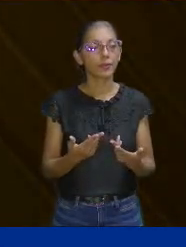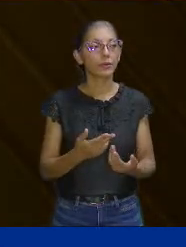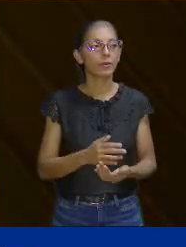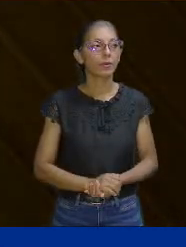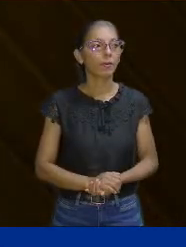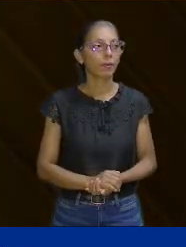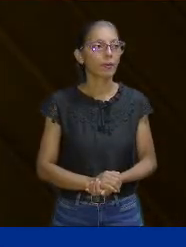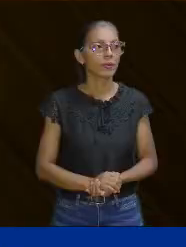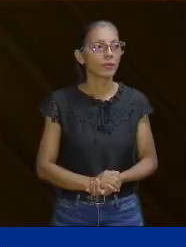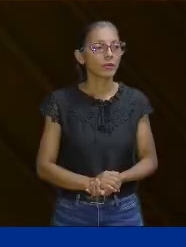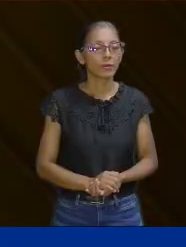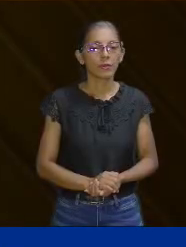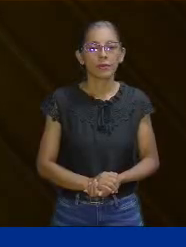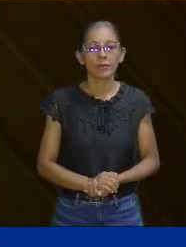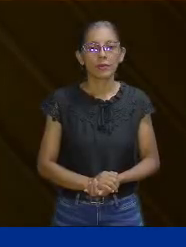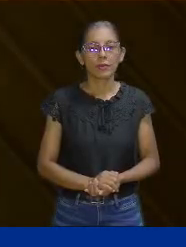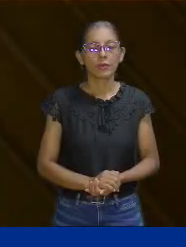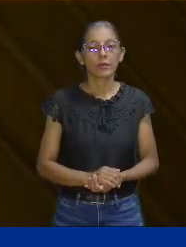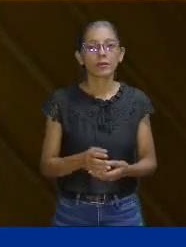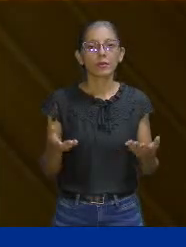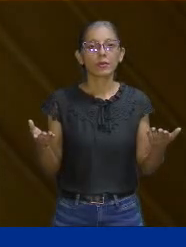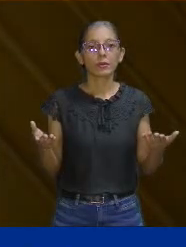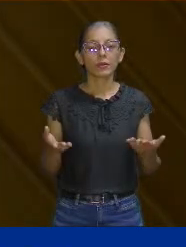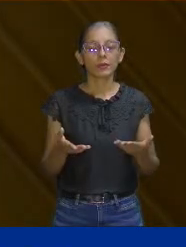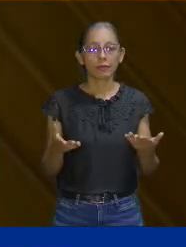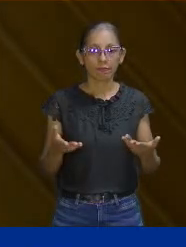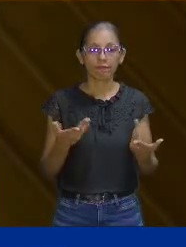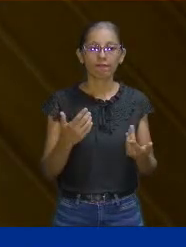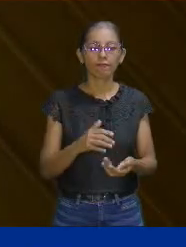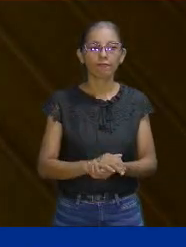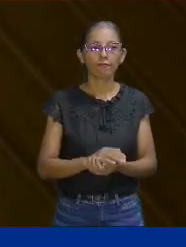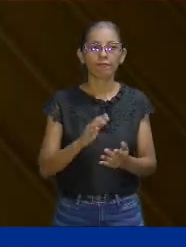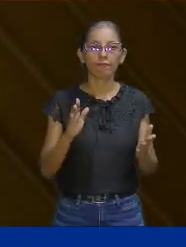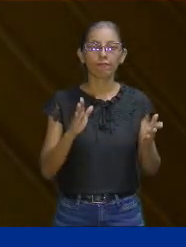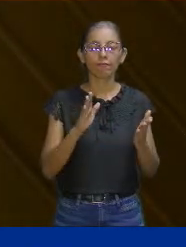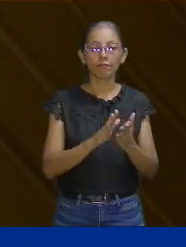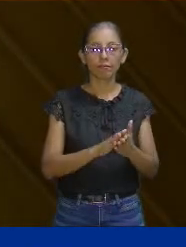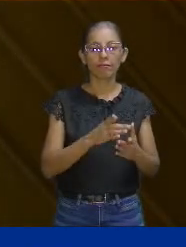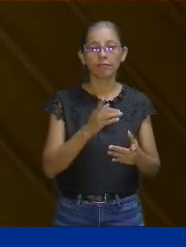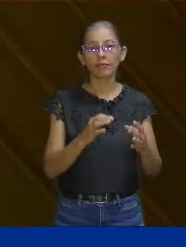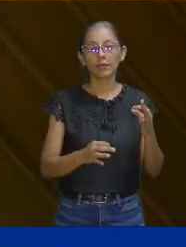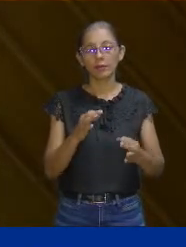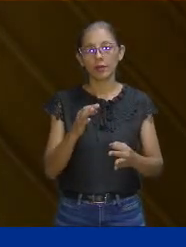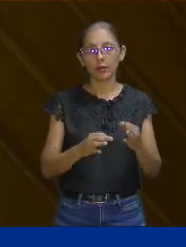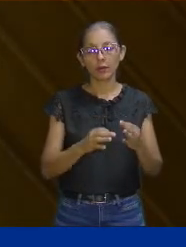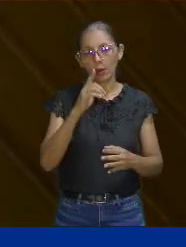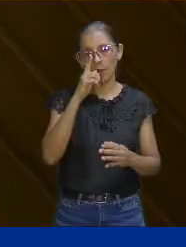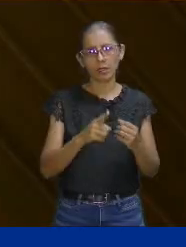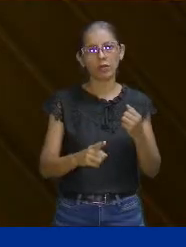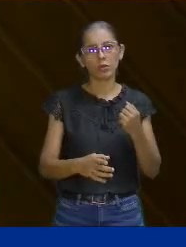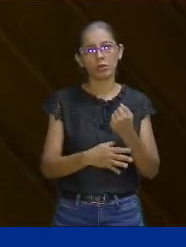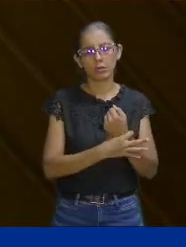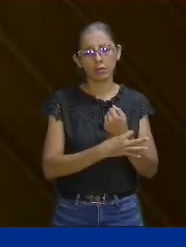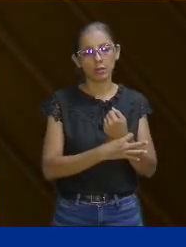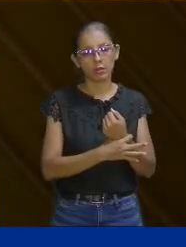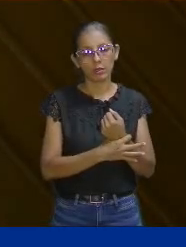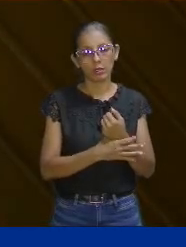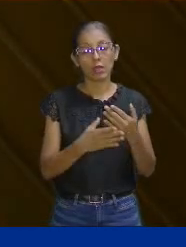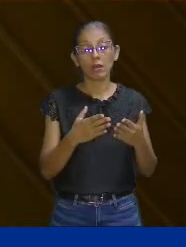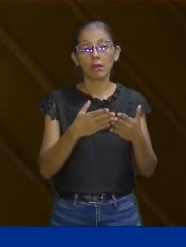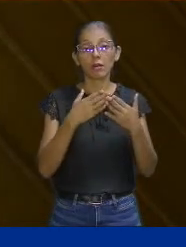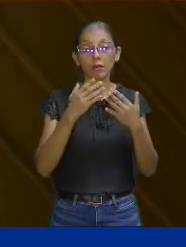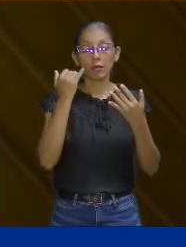impetrante aviou, junto à Justiça Eleitoral e seu mandado de segurança, com vistas a ter acesso a essas